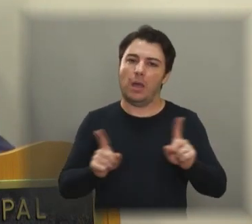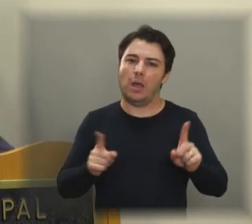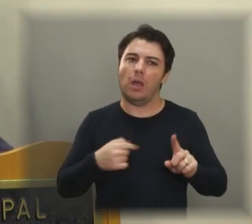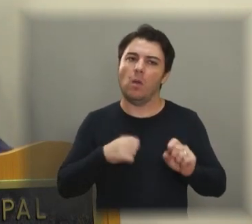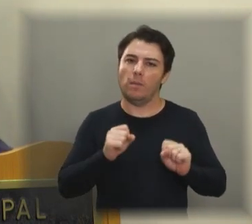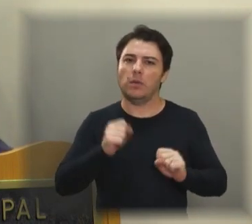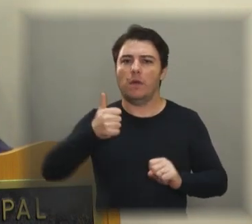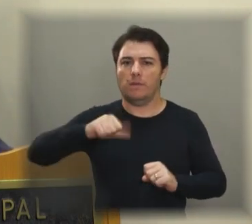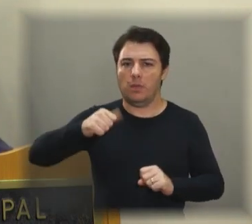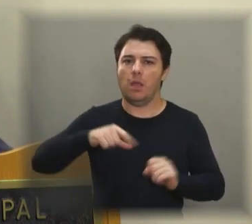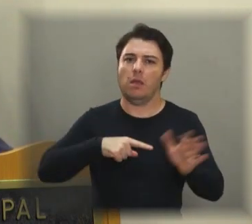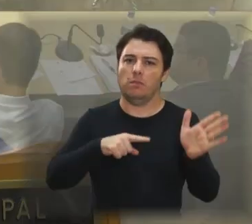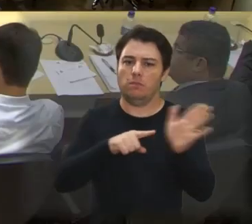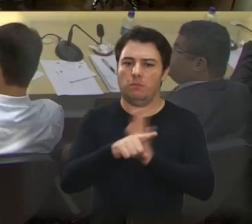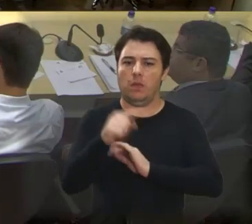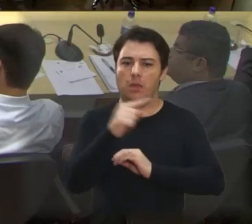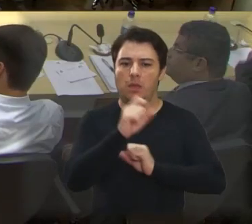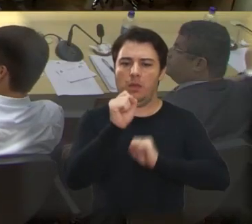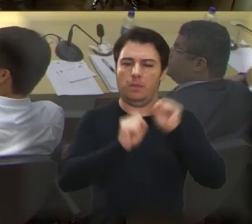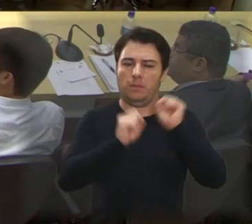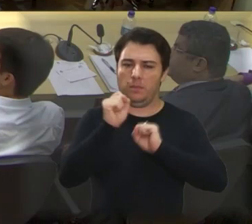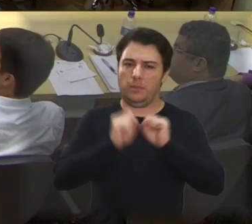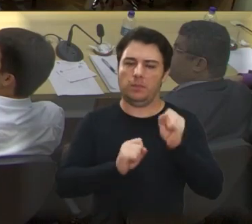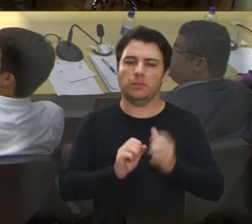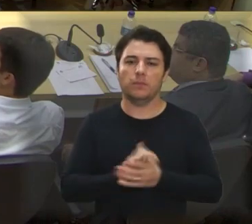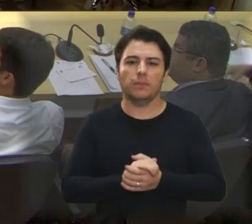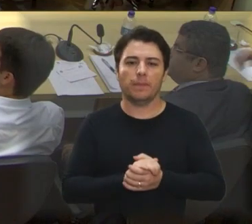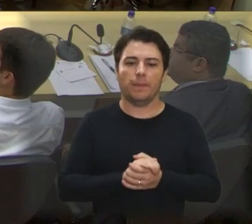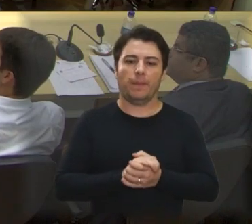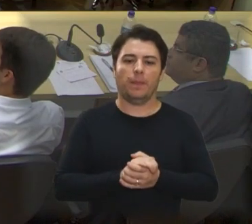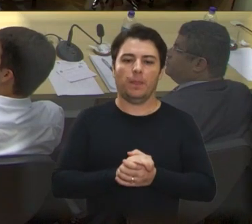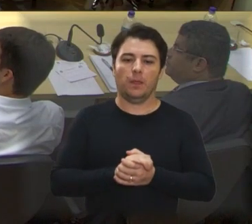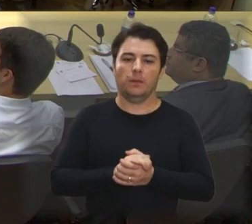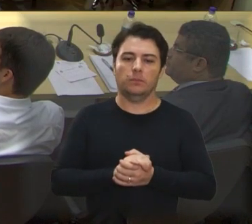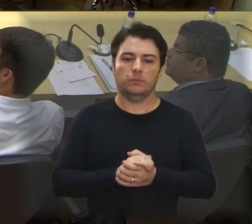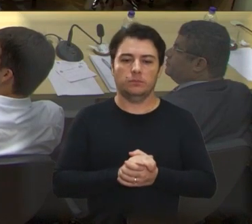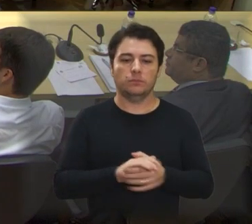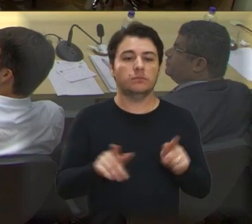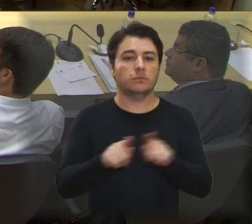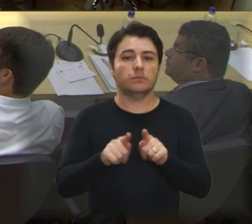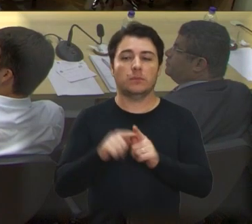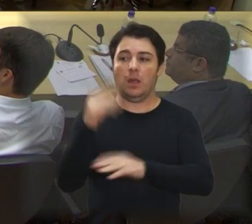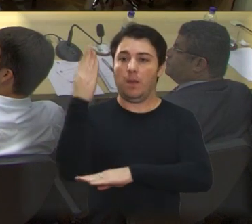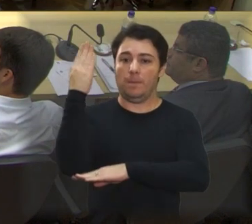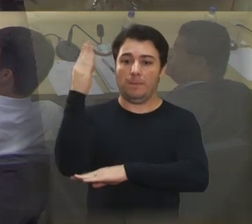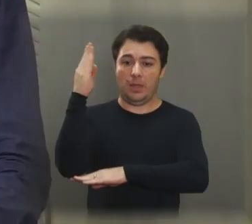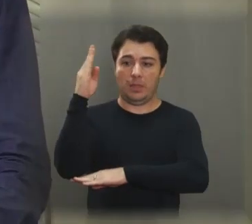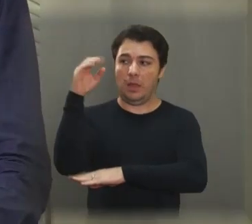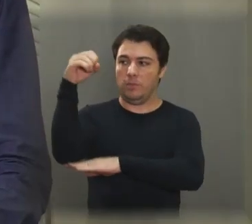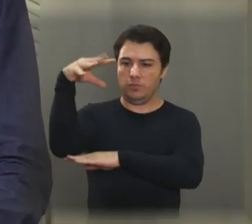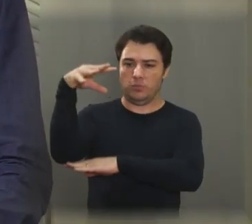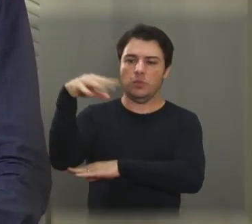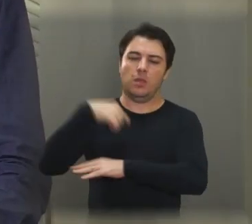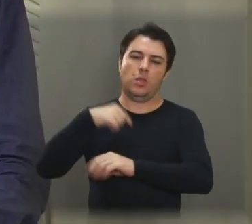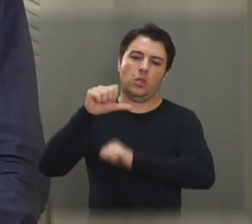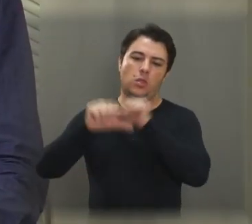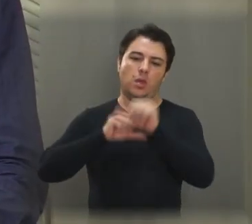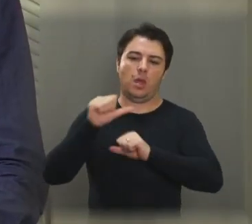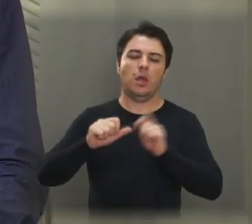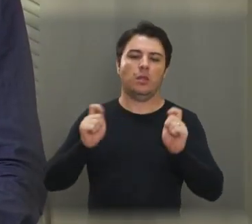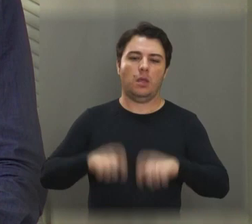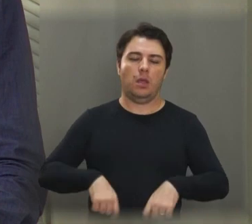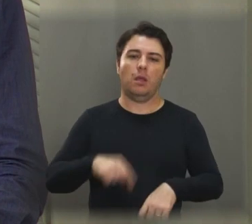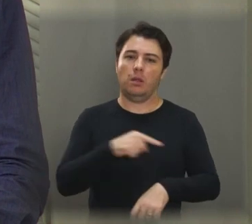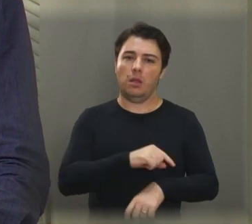a gente pode avaliar e questionar também as empresas responsáveis é com relação à porta de madeira a troca dos próximos dias a gente tem na CPFL